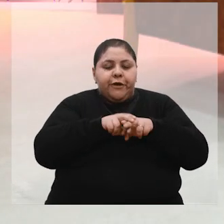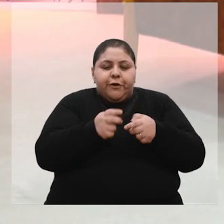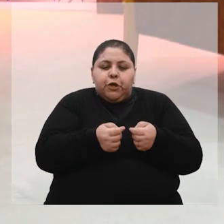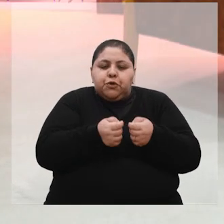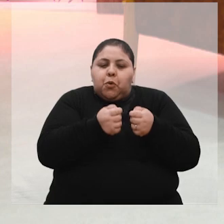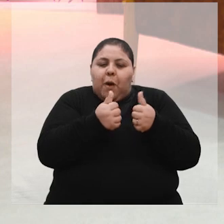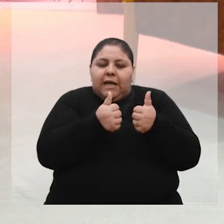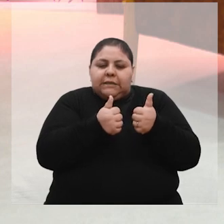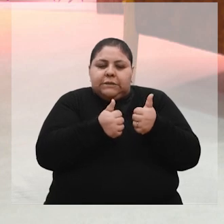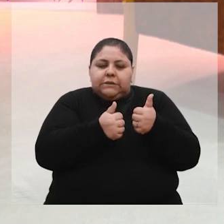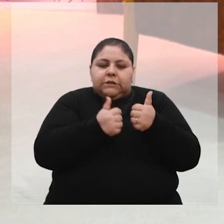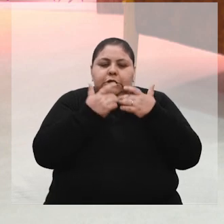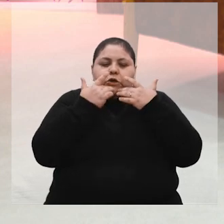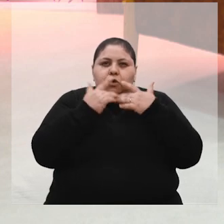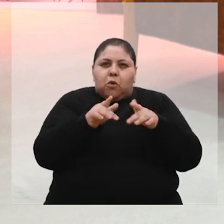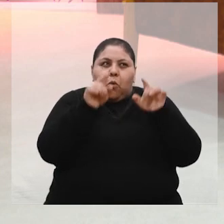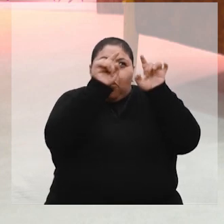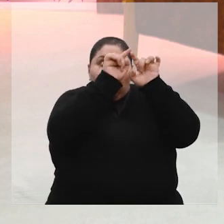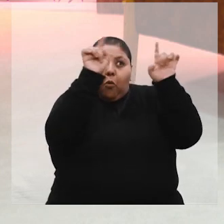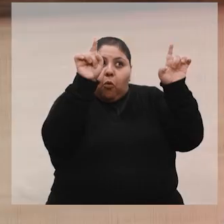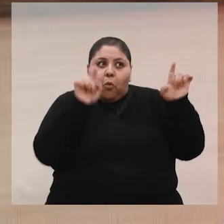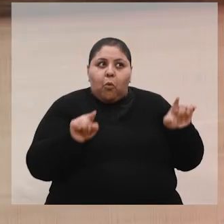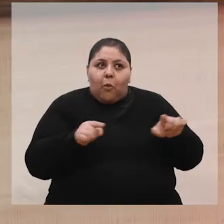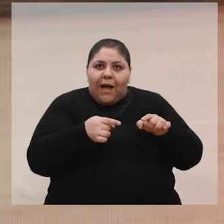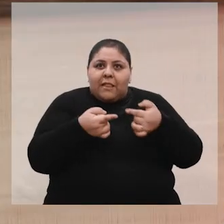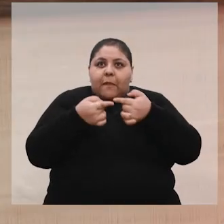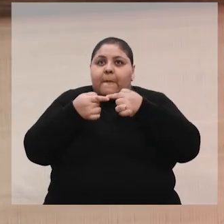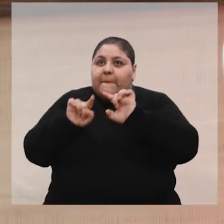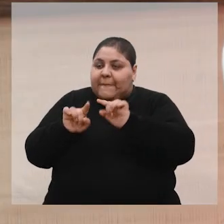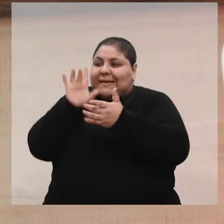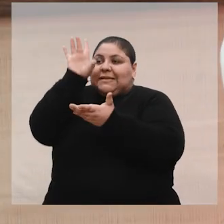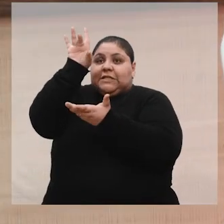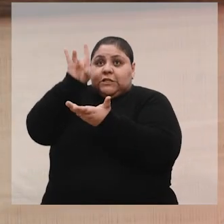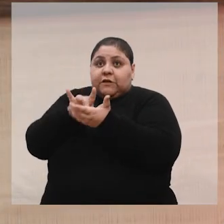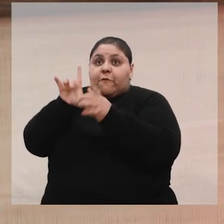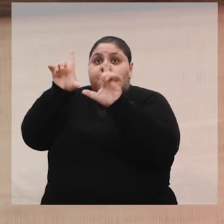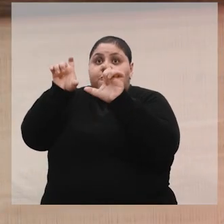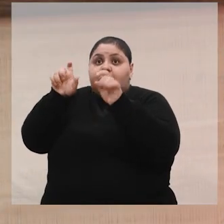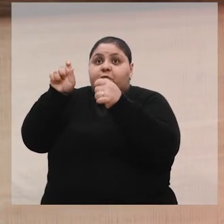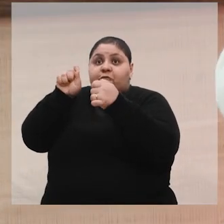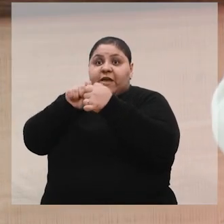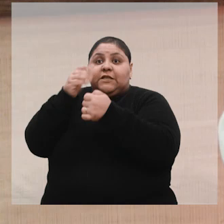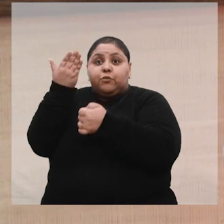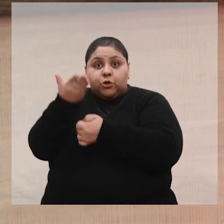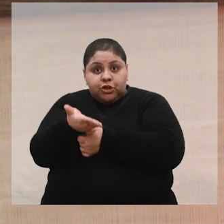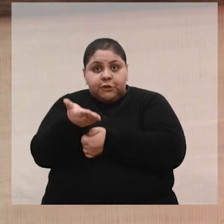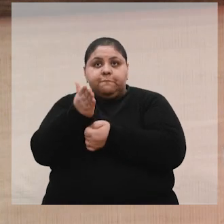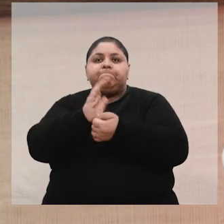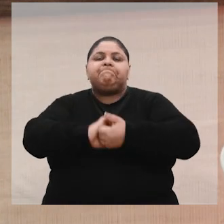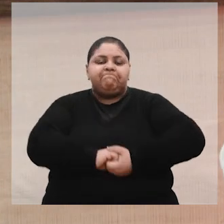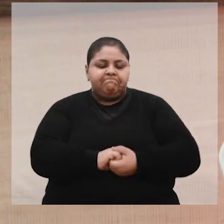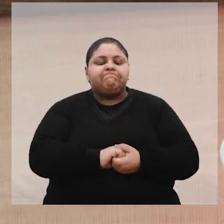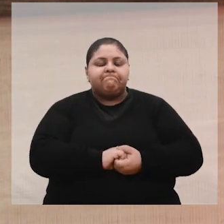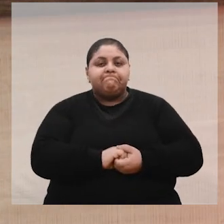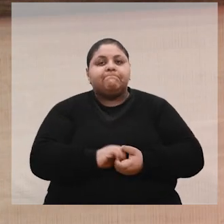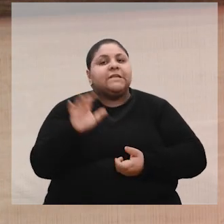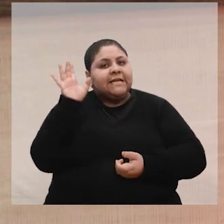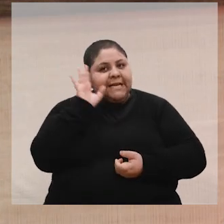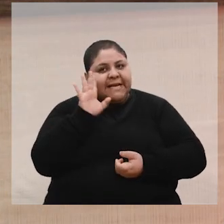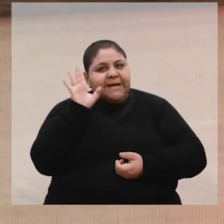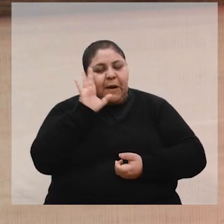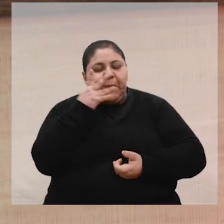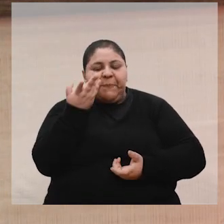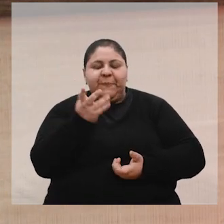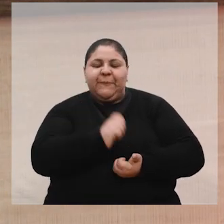quase como se fosse um quadro. Isso. Mas originalmente foram fotos executadas por ti. Sim, sim. Ah, que legal.